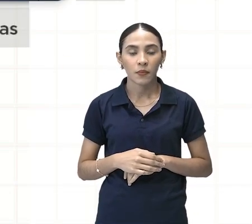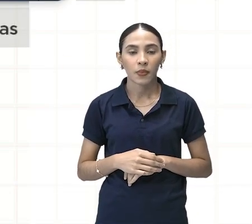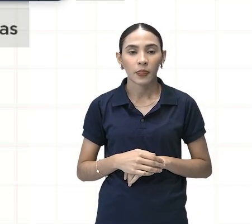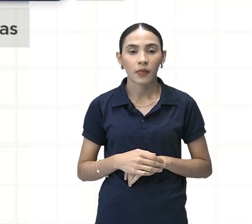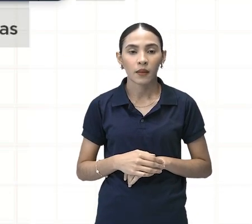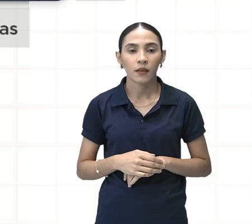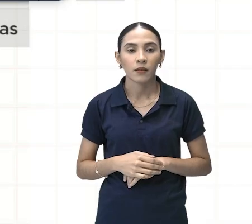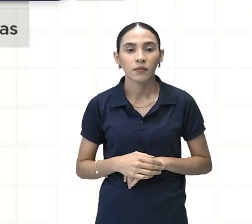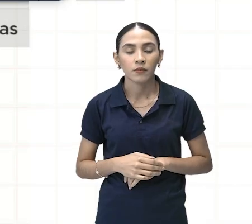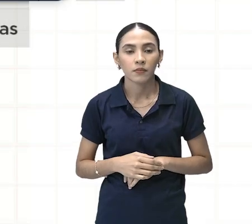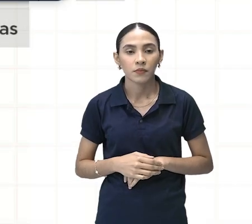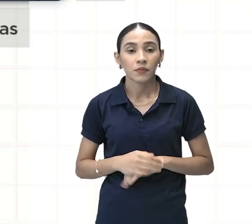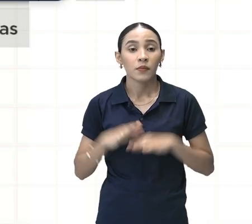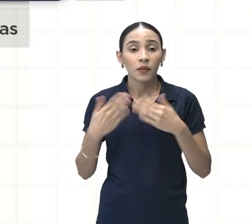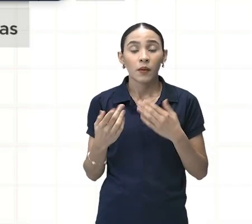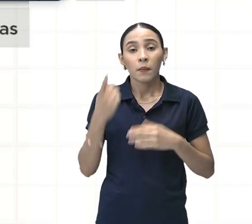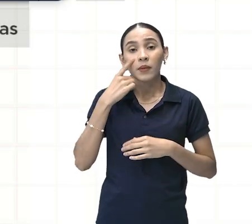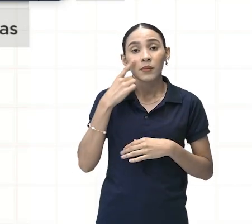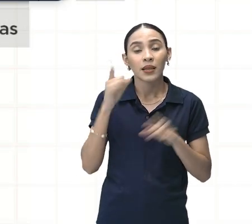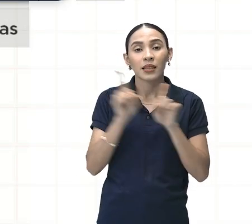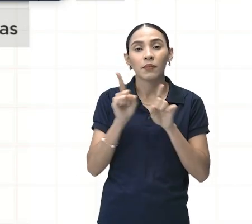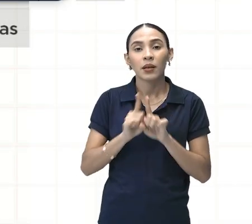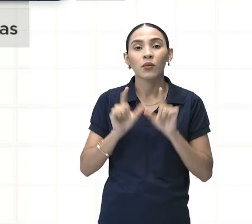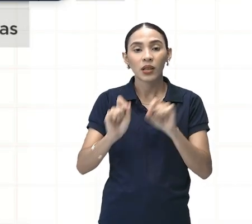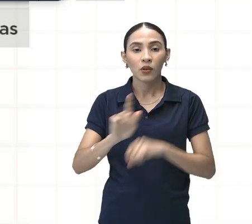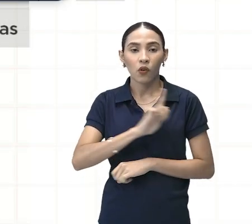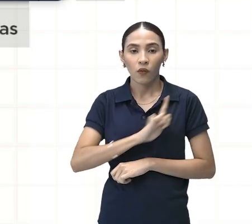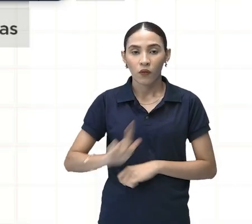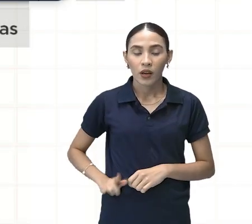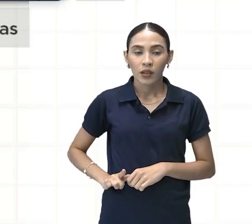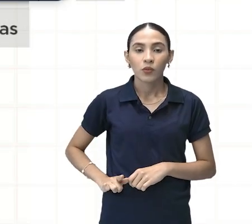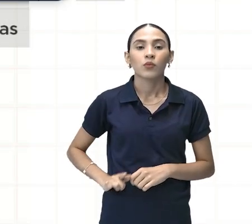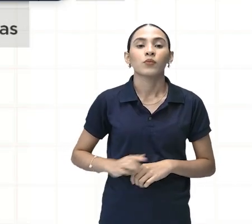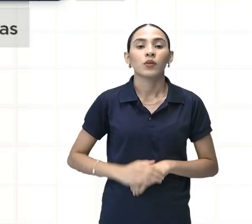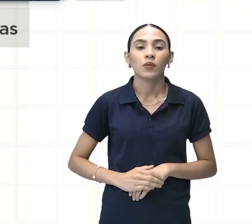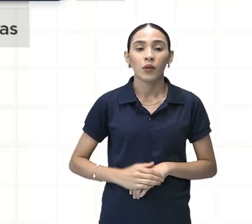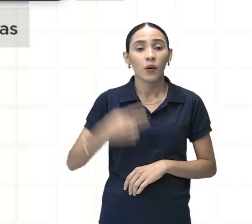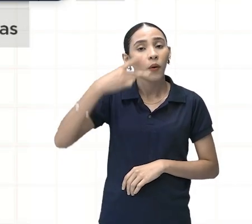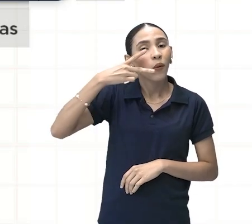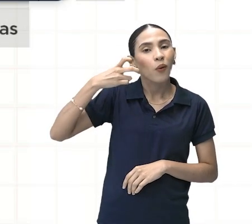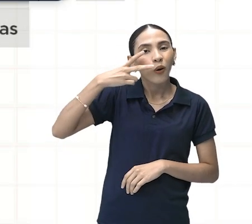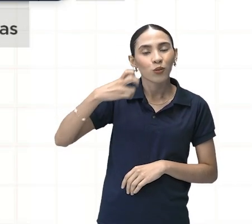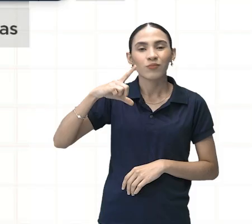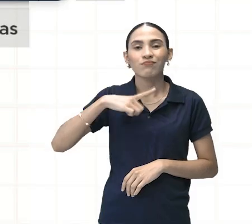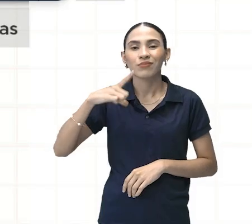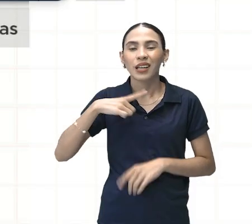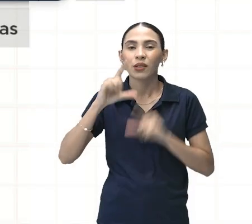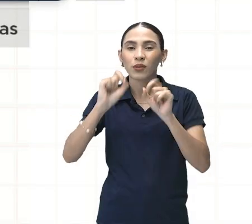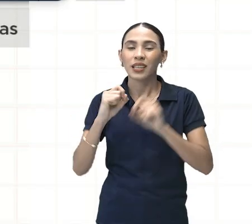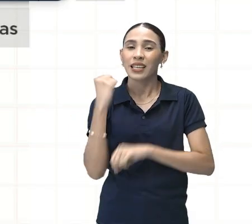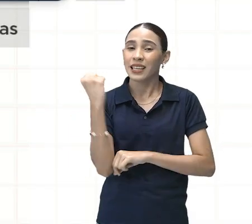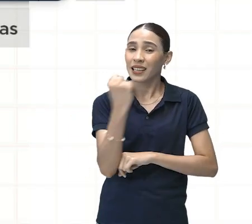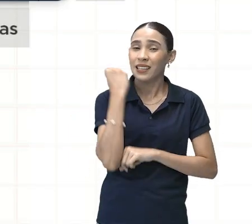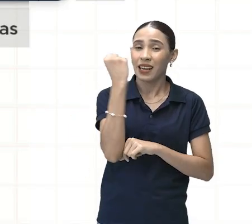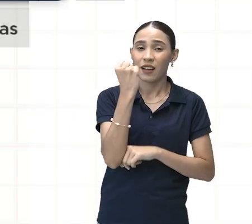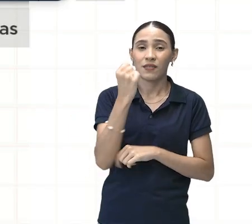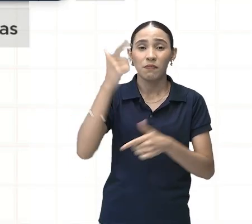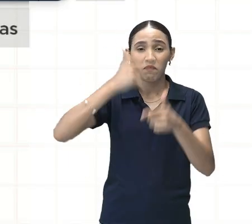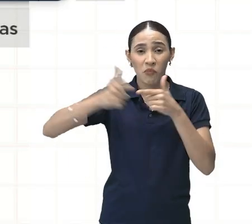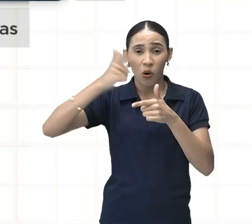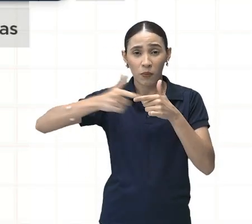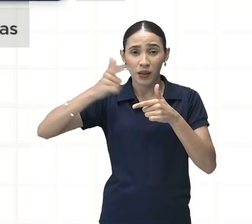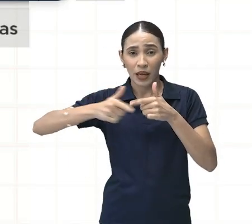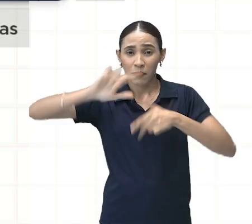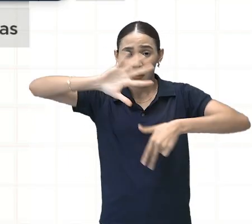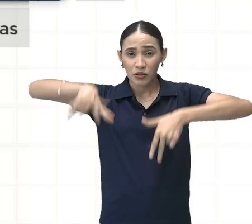Vamos observar que o governo Collor também tem a presença de escândalos de corrupção. Professora, mas ele não era caçador